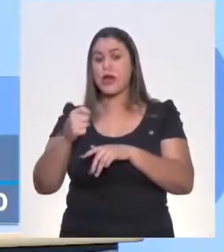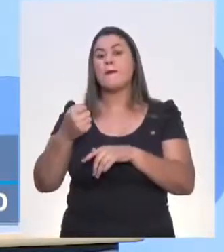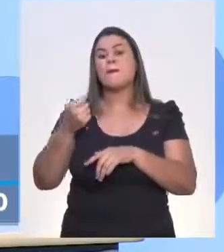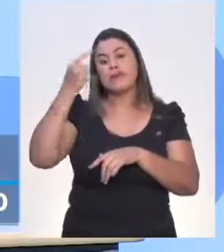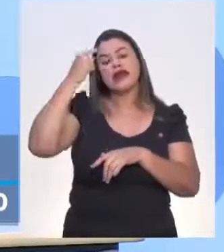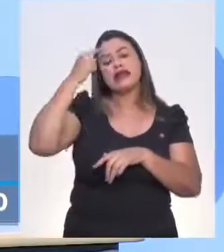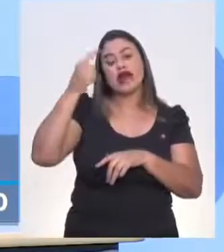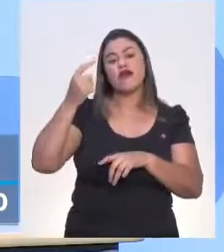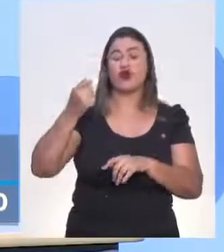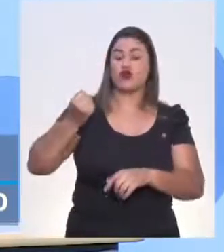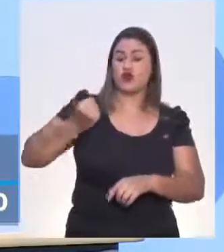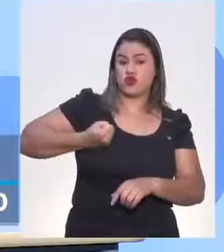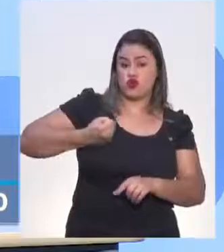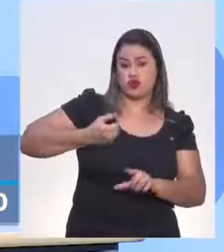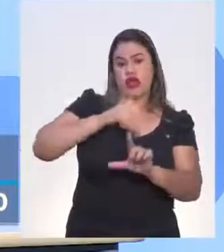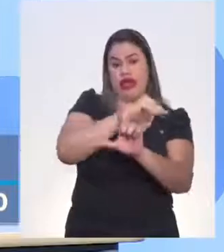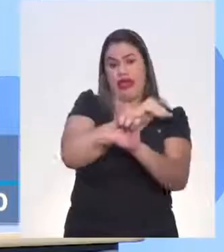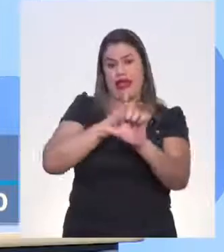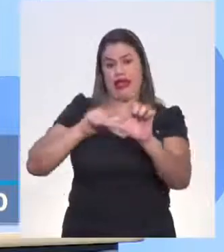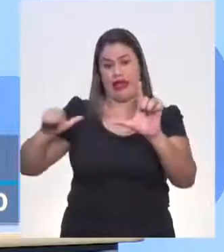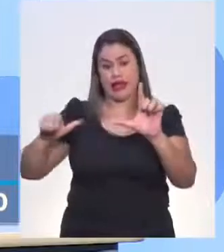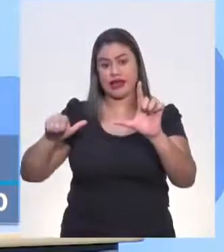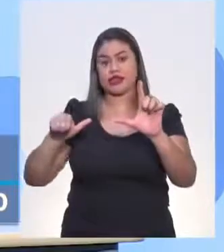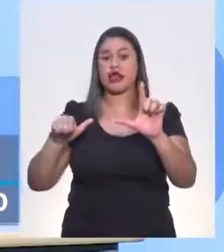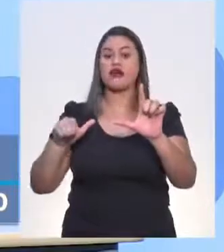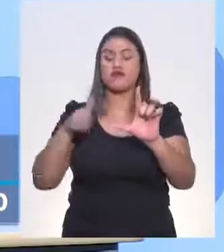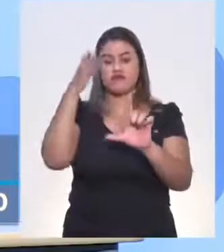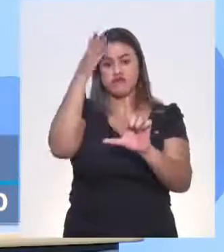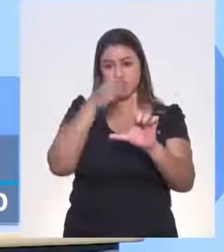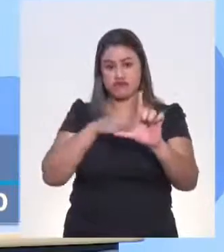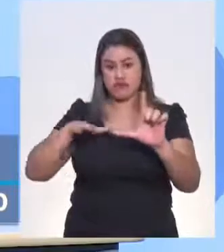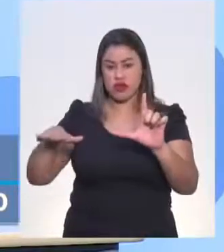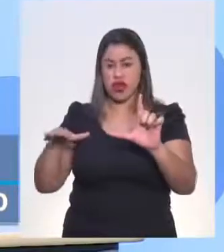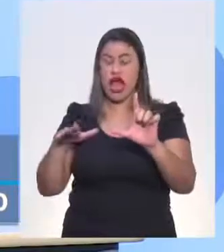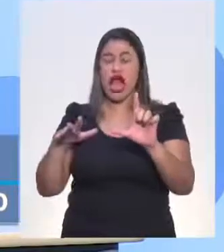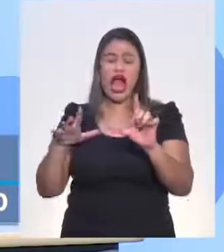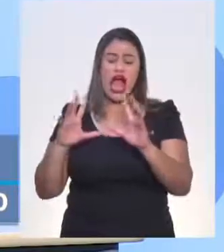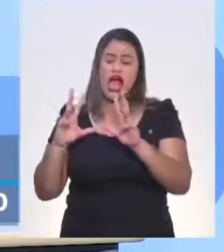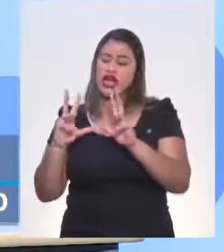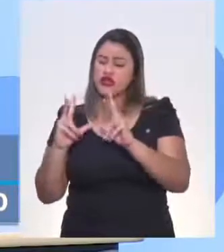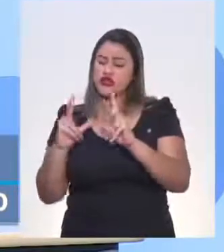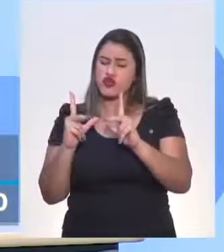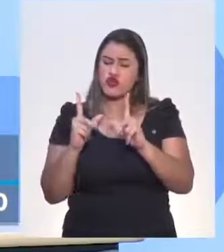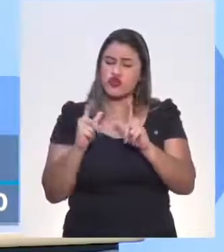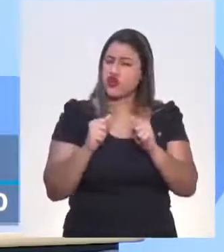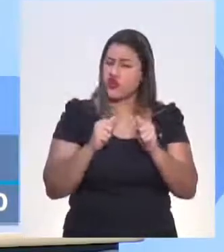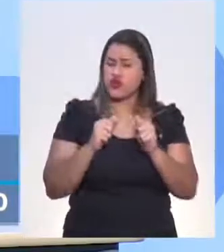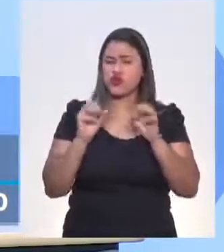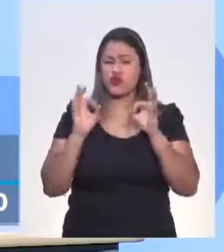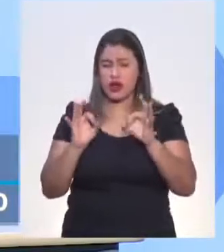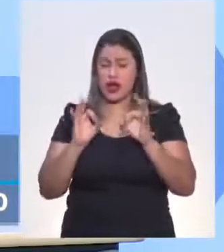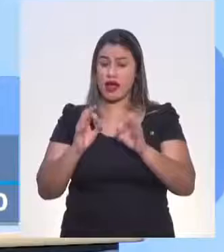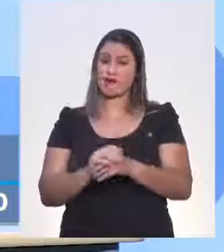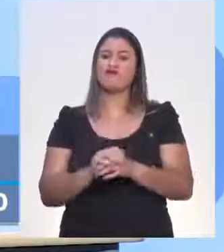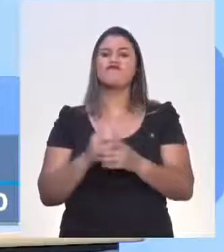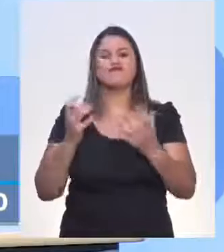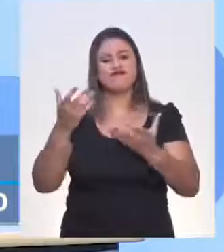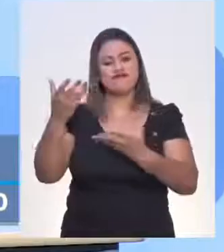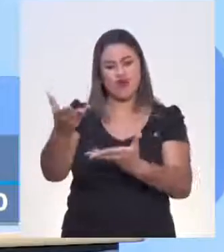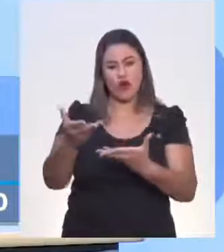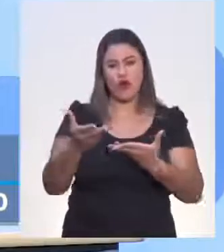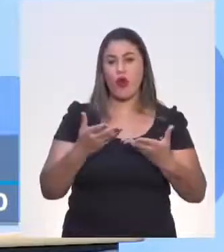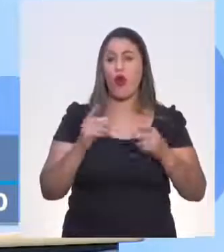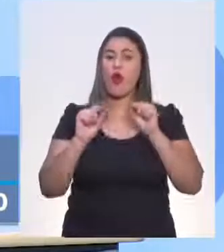e o plano, são seres que compõem um universo todo original. Eu quero convidá-los, então,